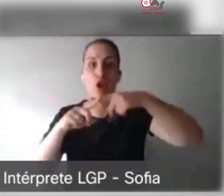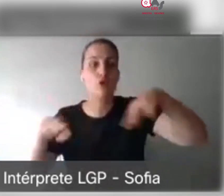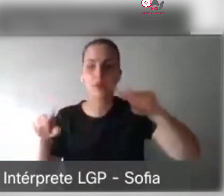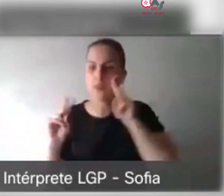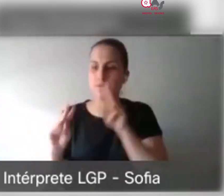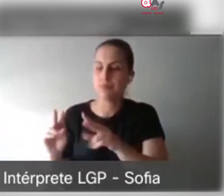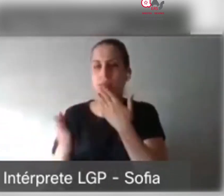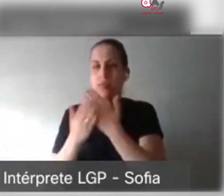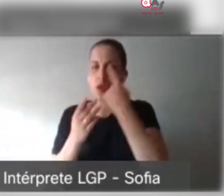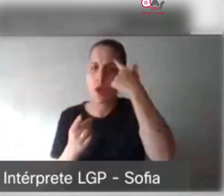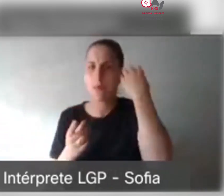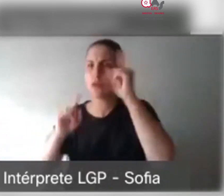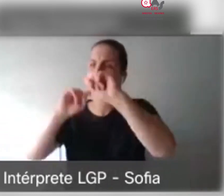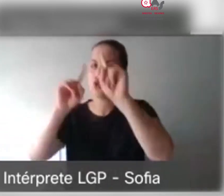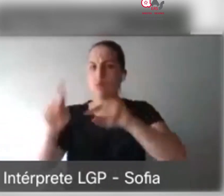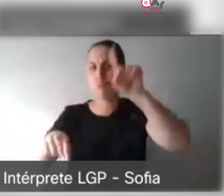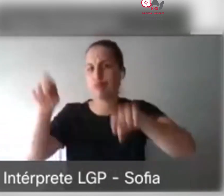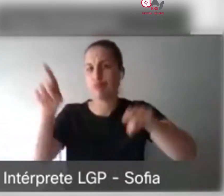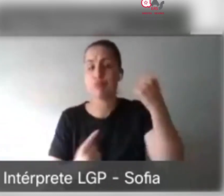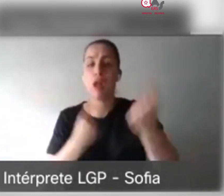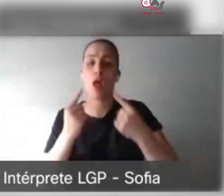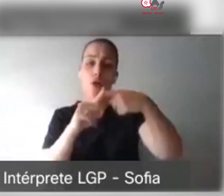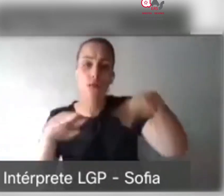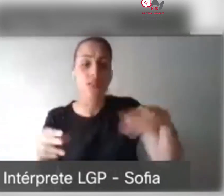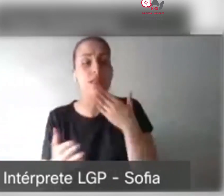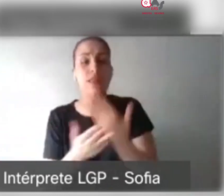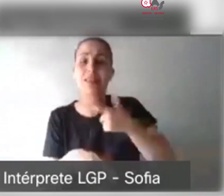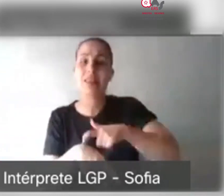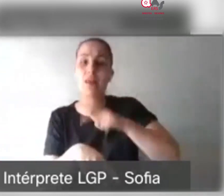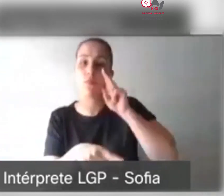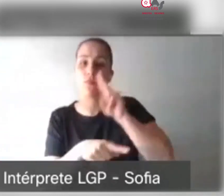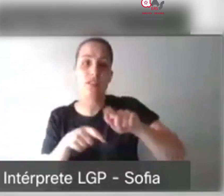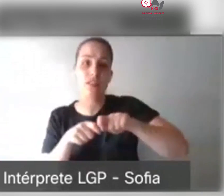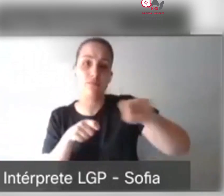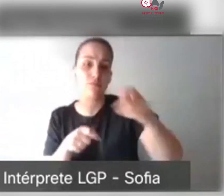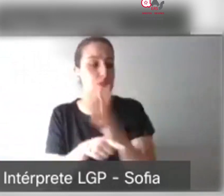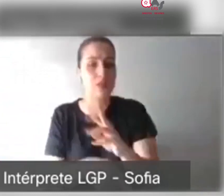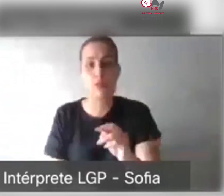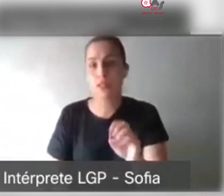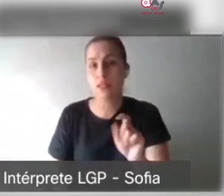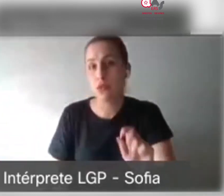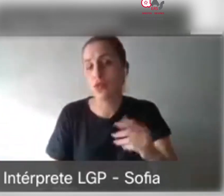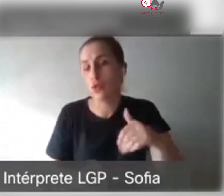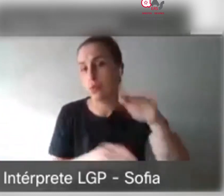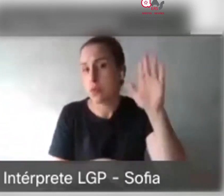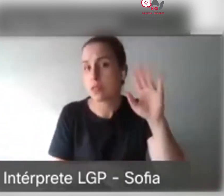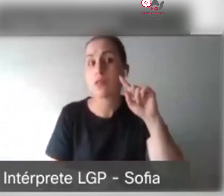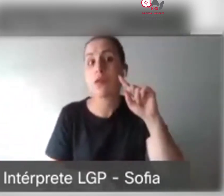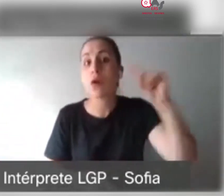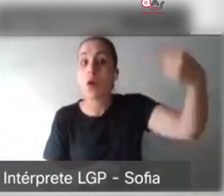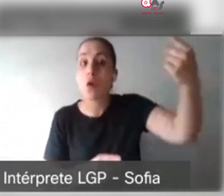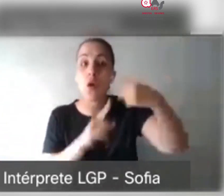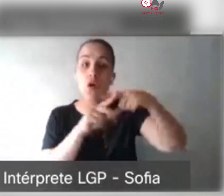isto. Há hospitais que garantiram períodos maiores, por exemplo, de visita, de 30 minutos ou mais tempo, e outros que tiveram